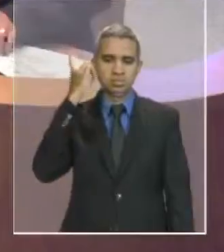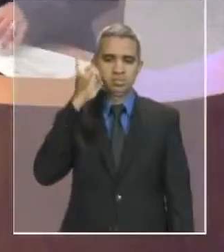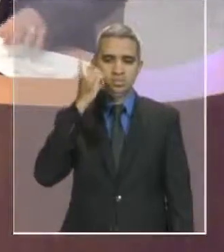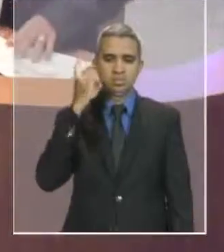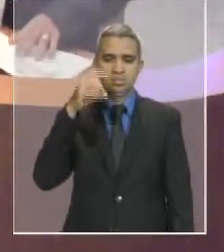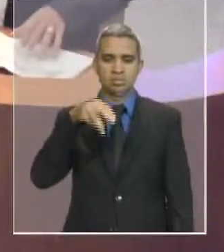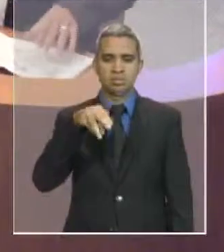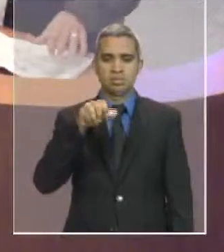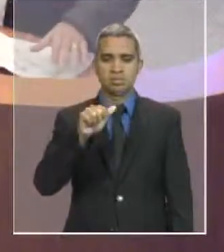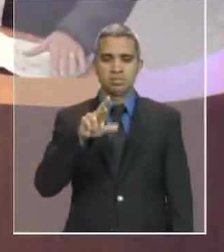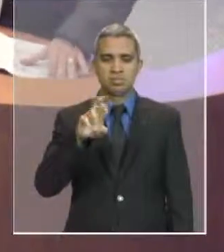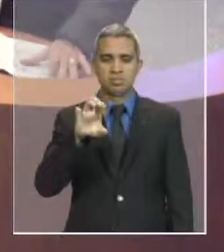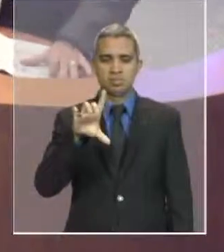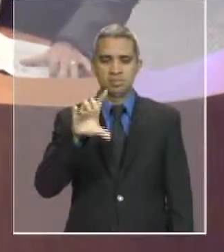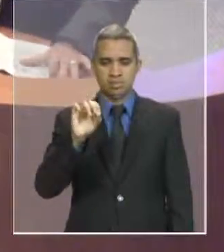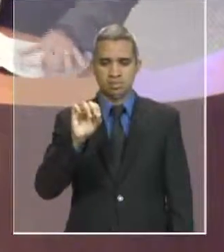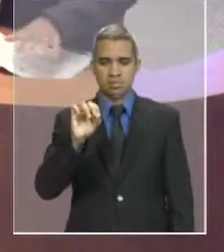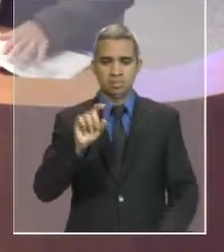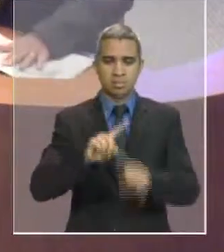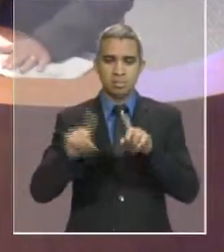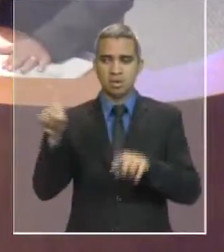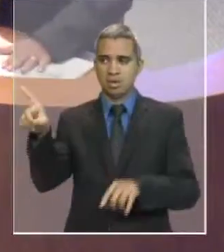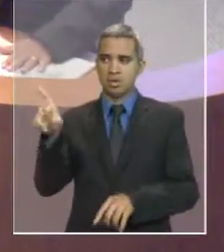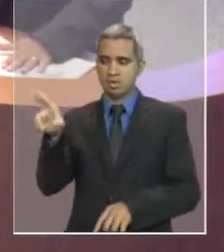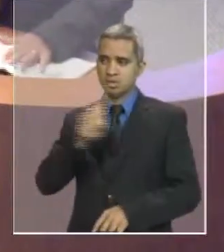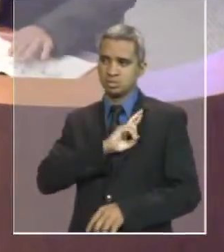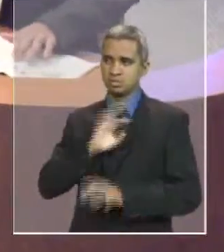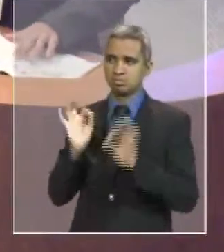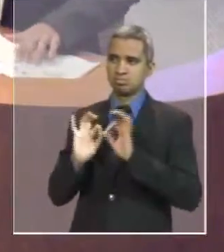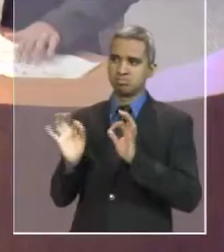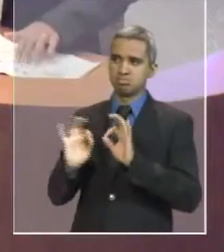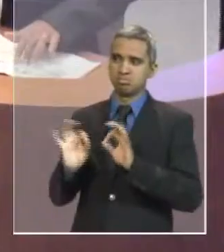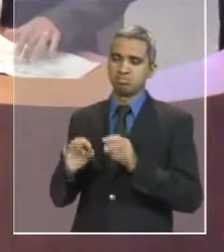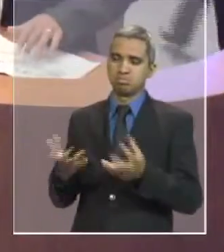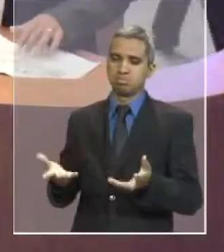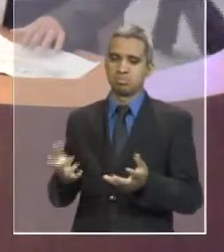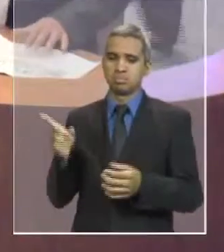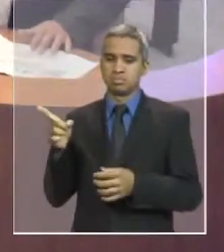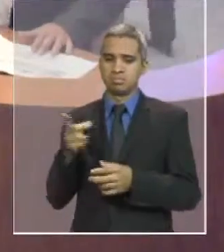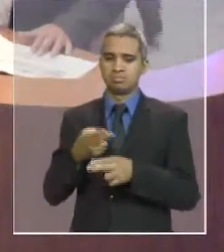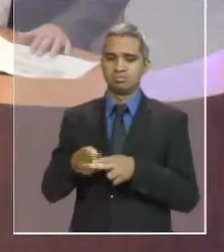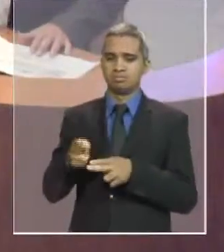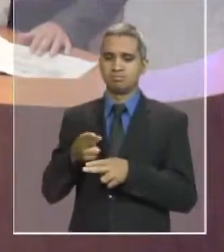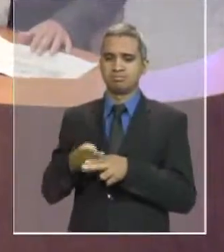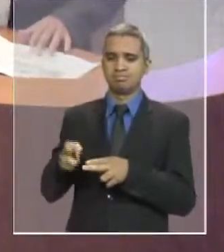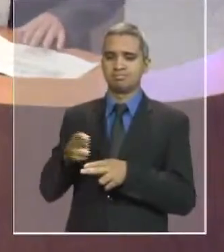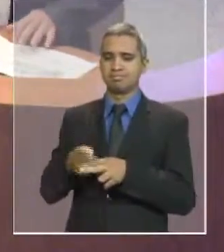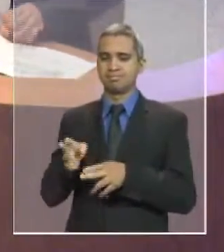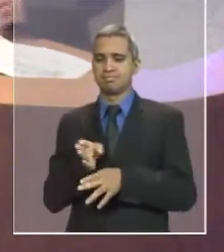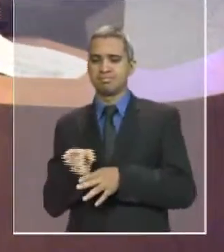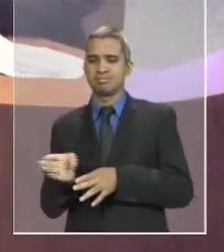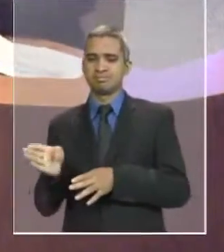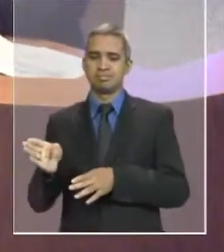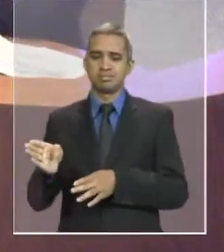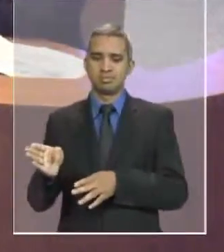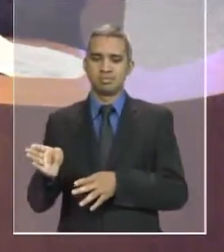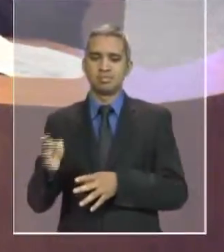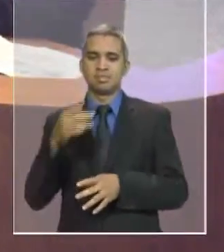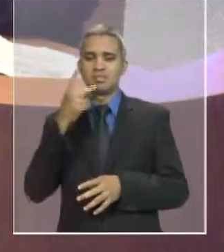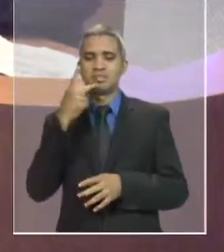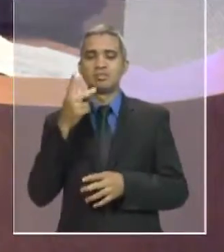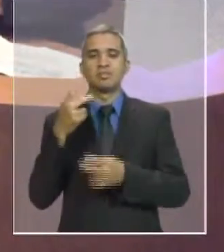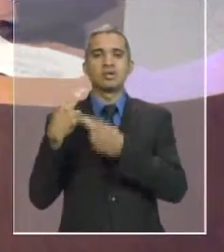e ele não soube responder, saiu pela tangente e disse que seria a responsabilidade da resposta